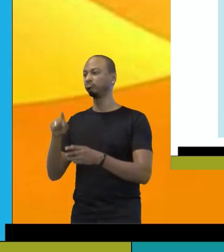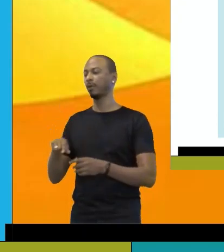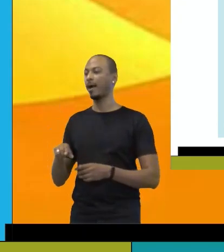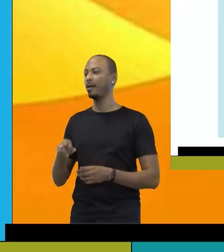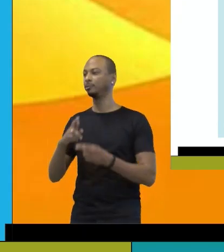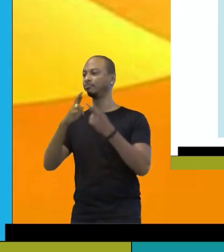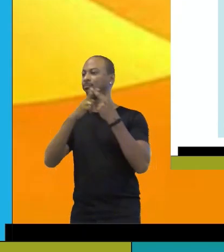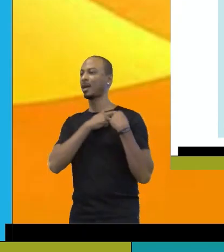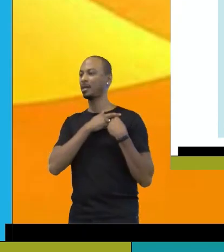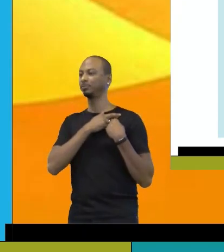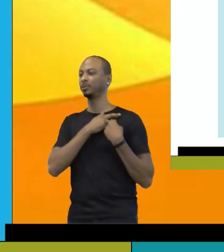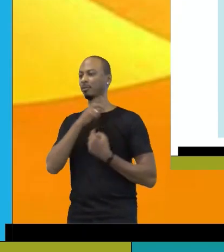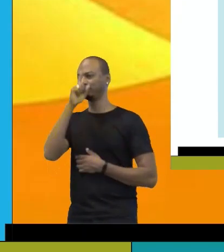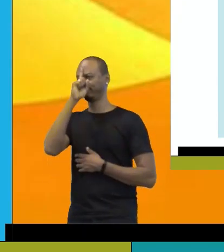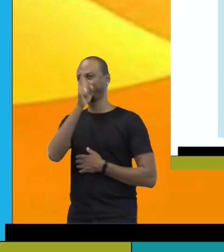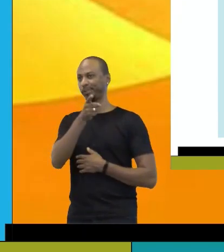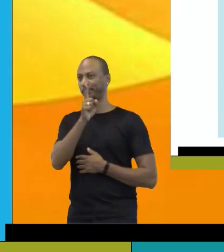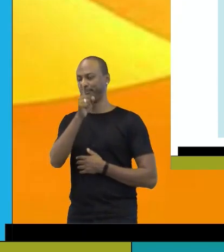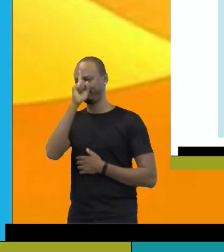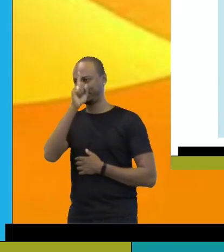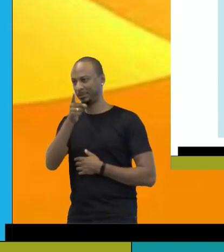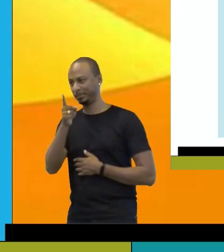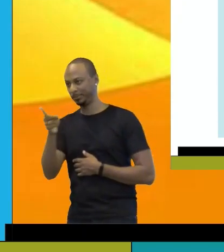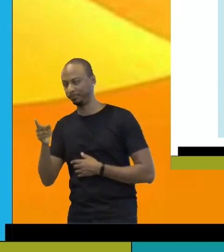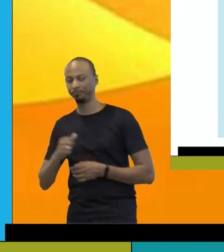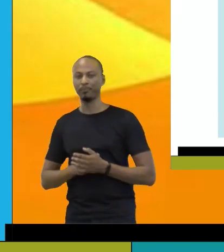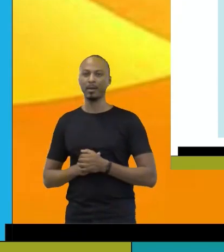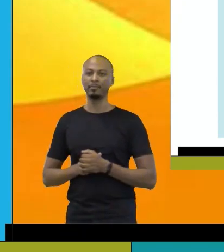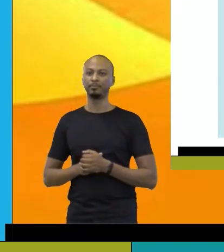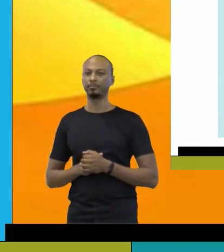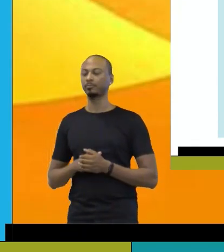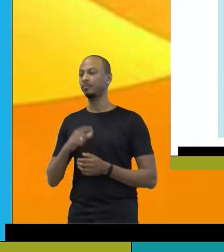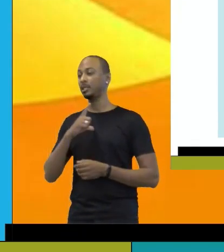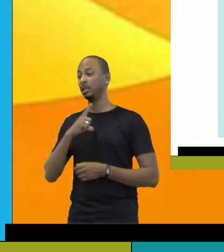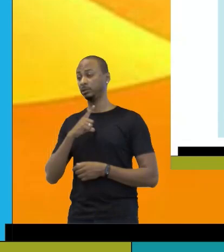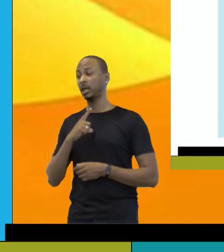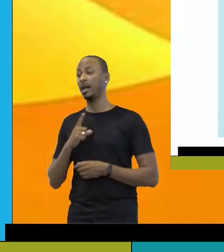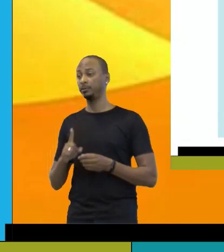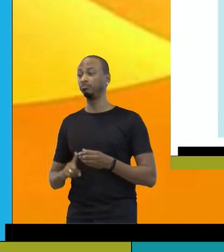senhores feudais eles eram dotados de uma relativa